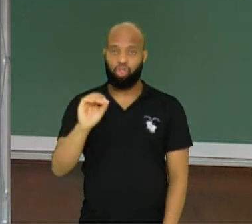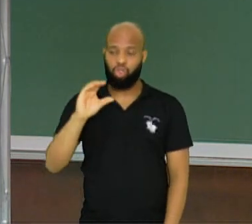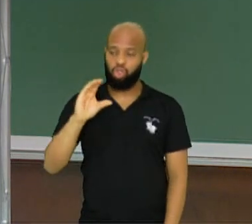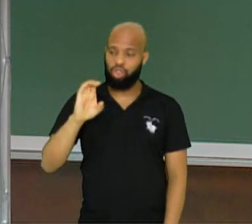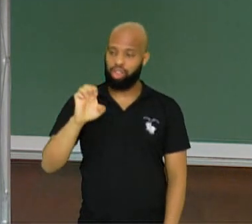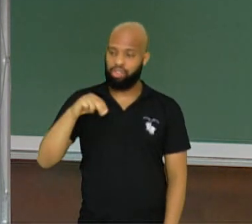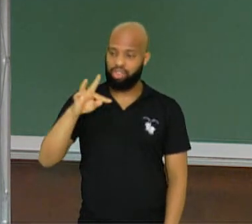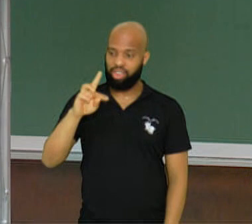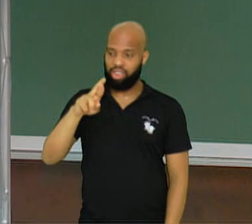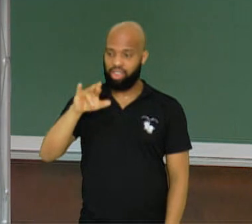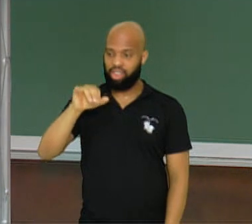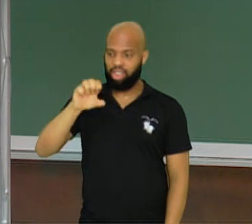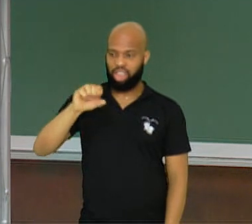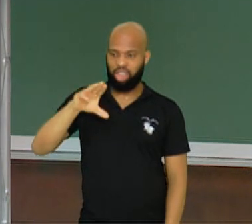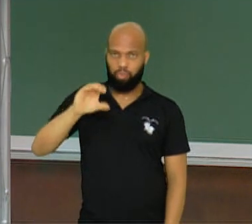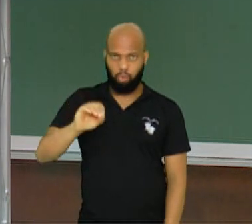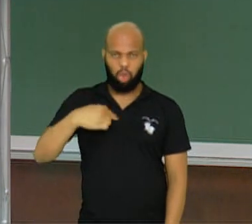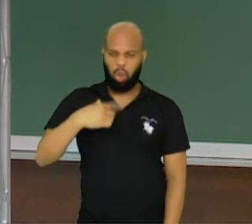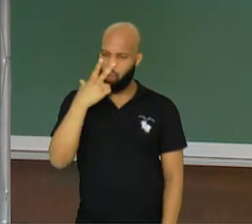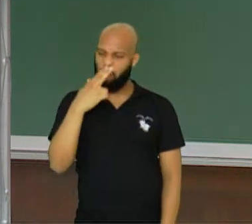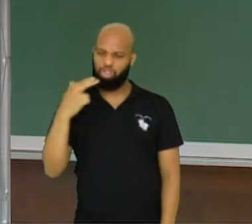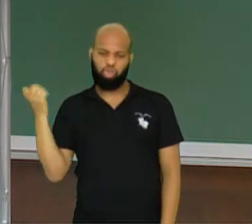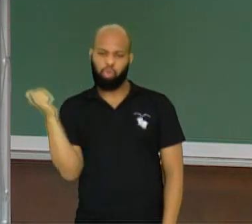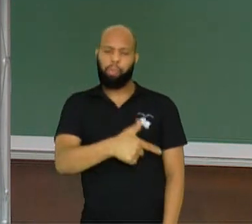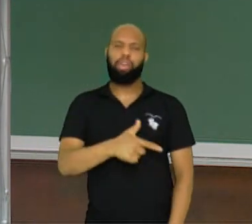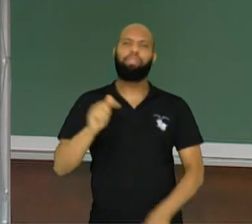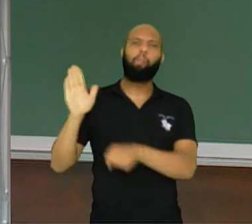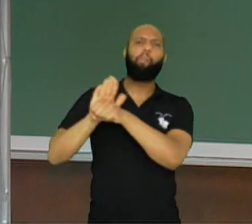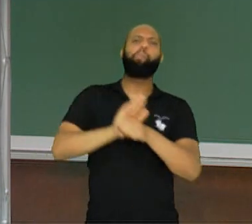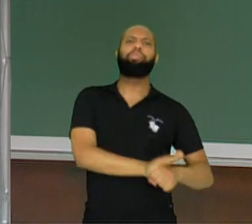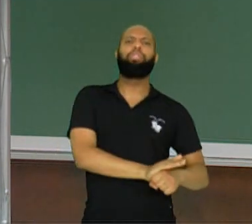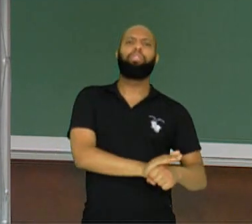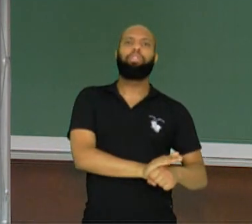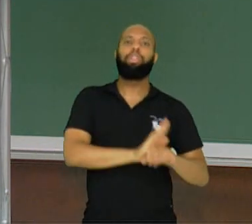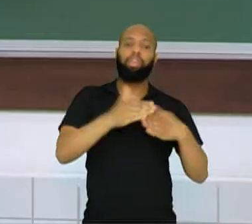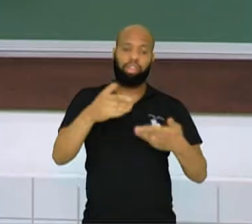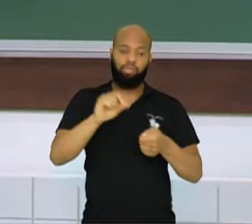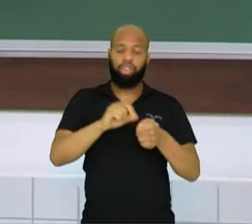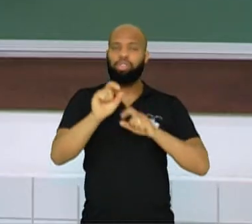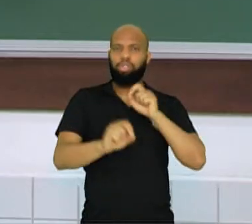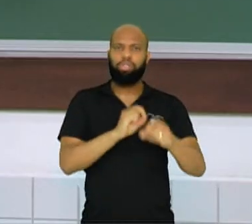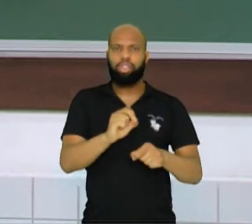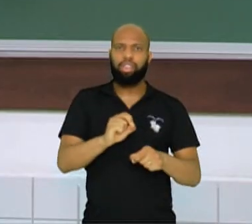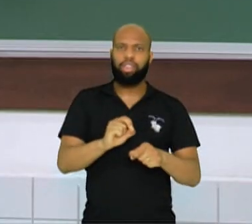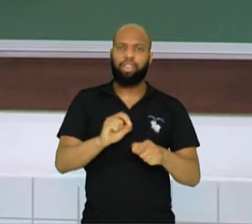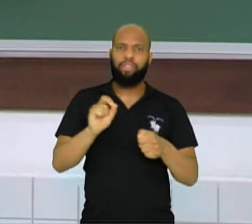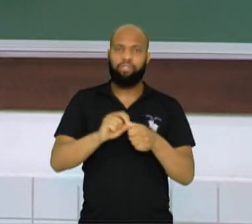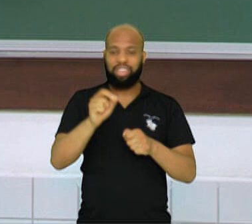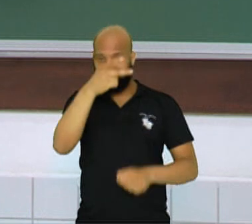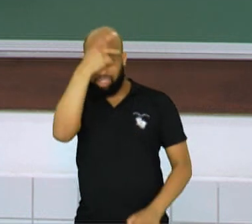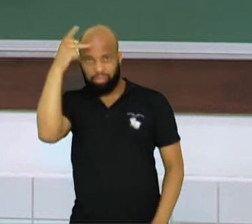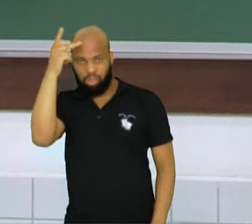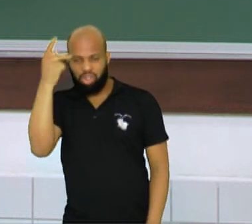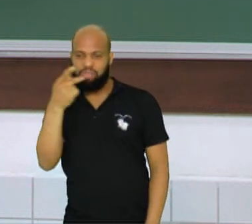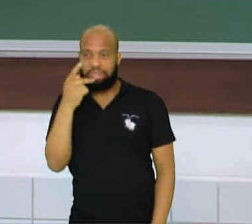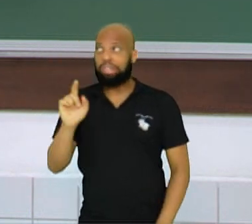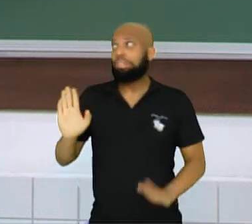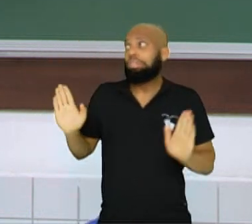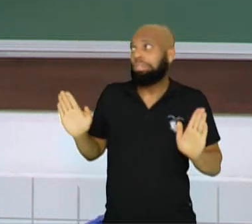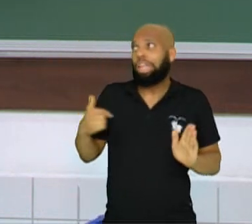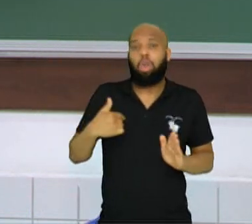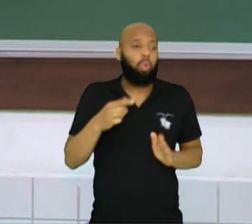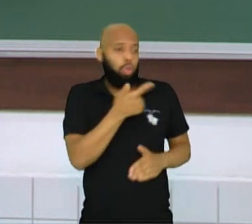etnocentrismo, ele vai acabar colaborando para fazer com que as pessoas, elas na verdade acabem negando